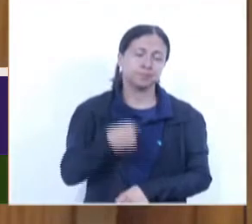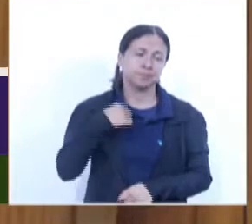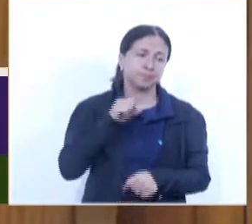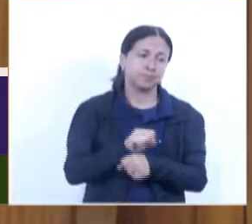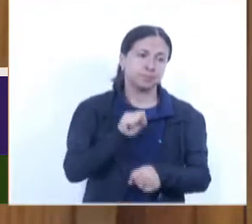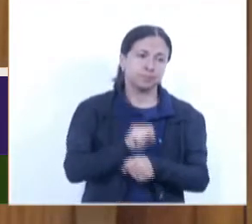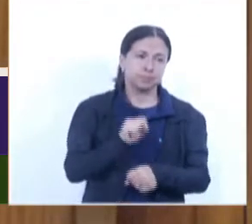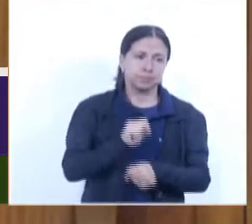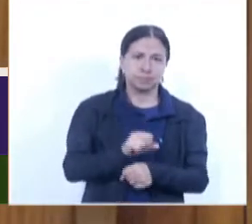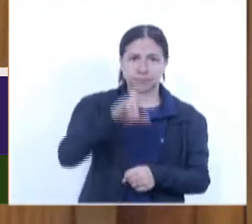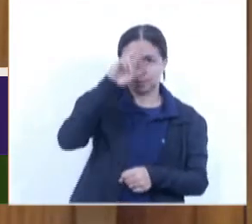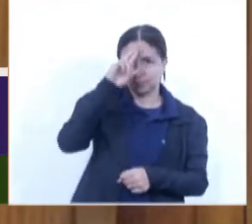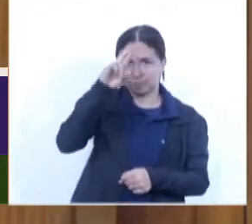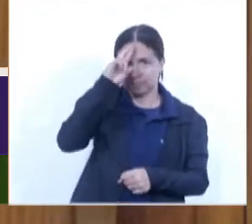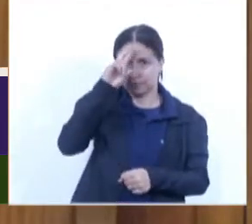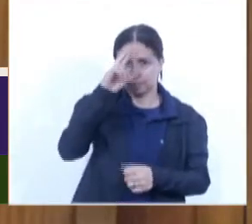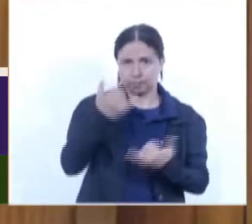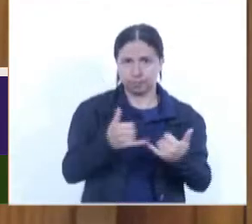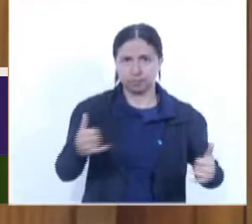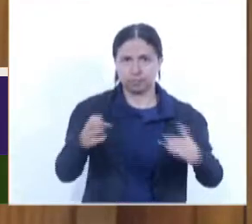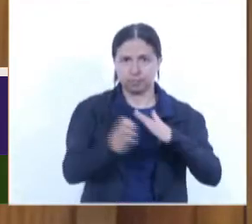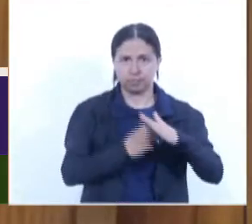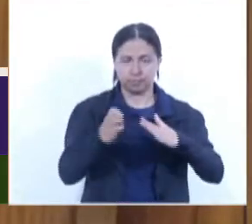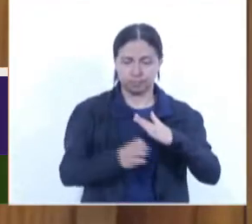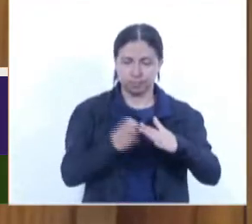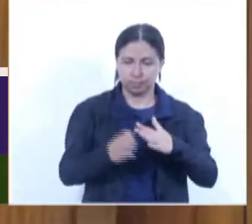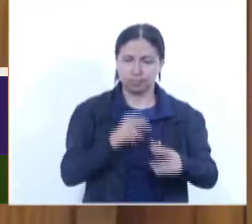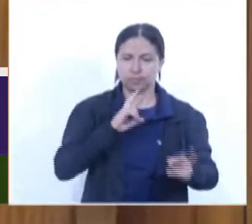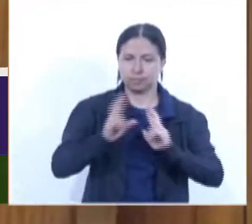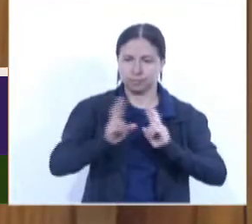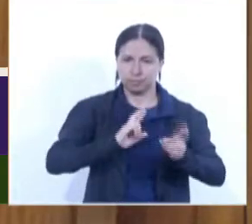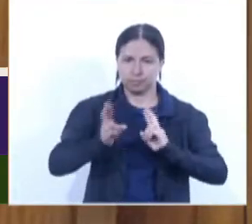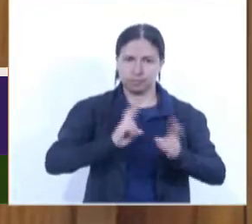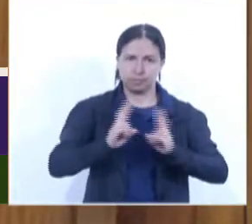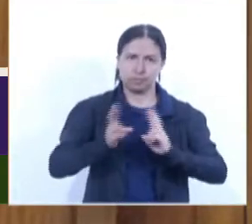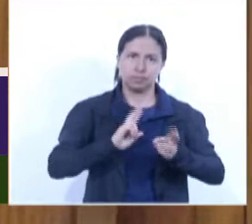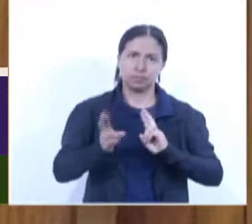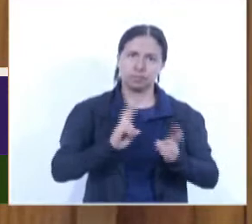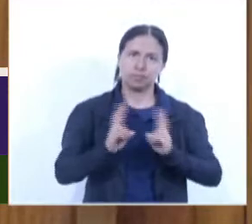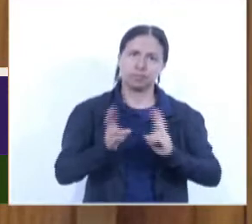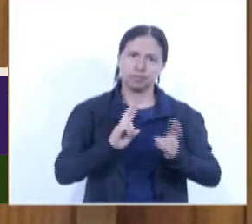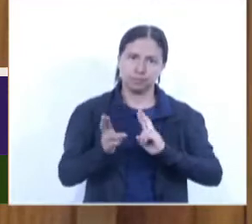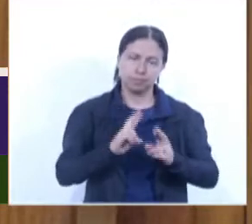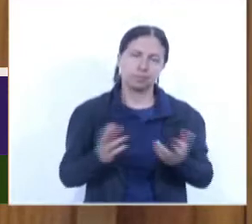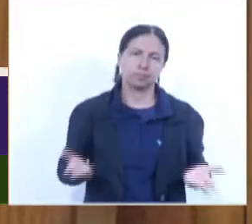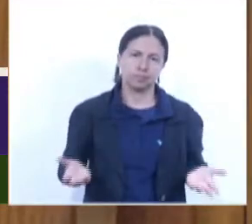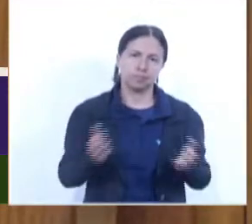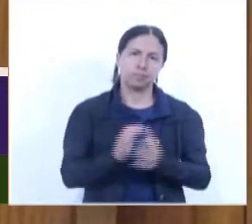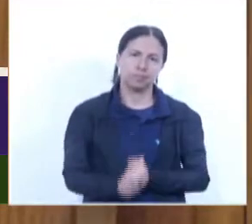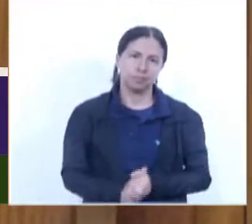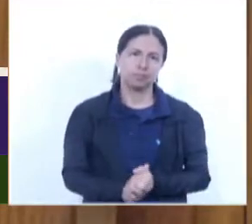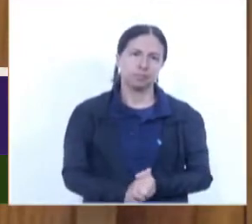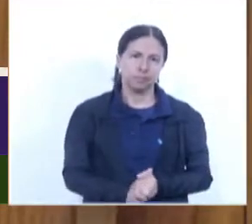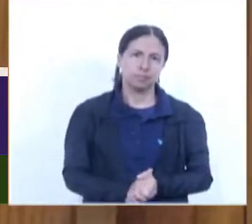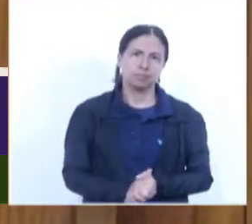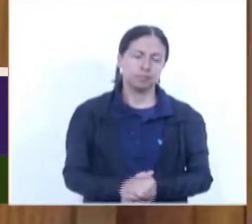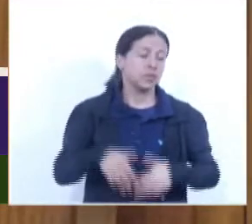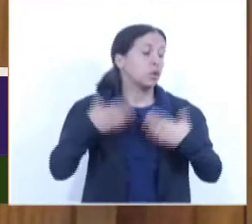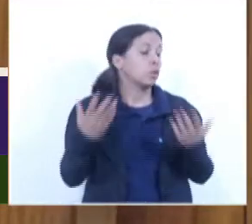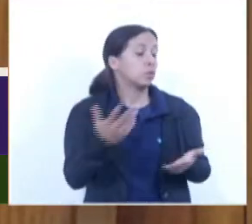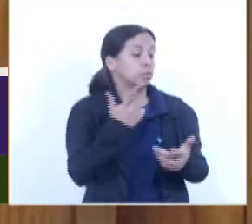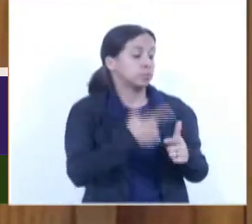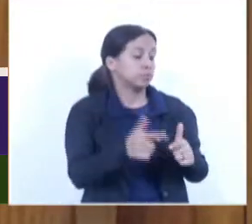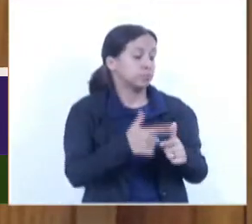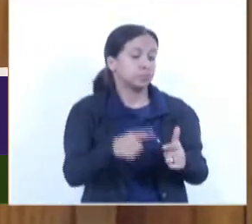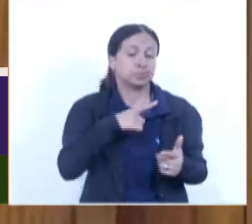da Cemig para que definitivamente resolva qual e diga qual o problema que